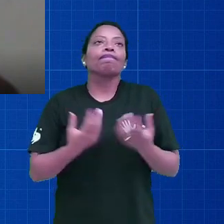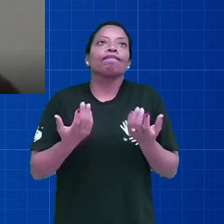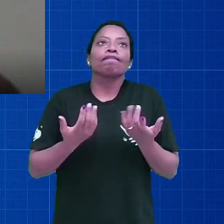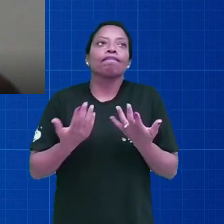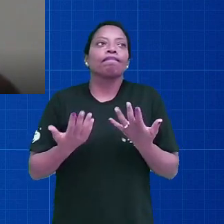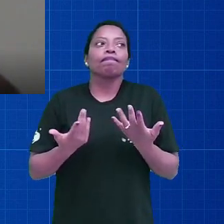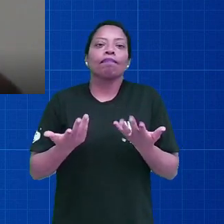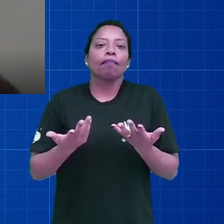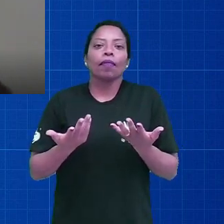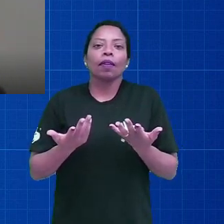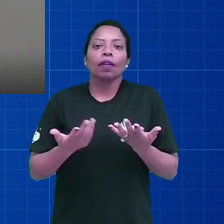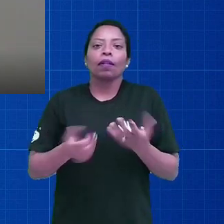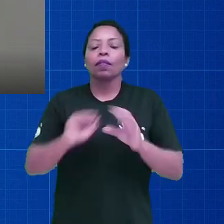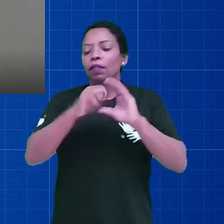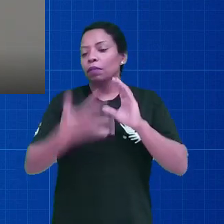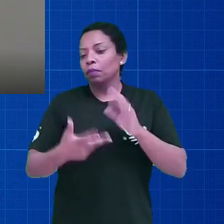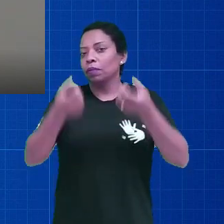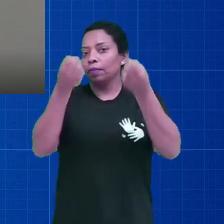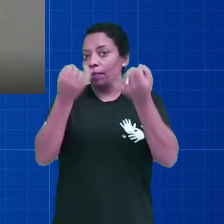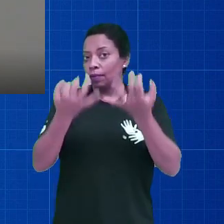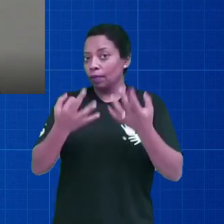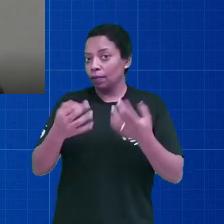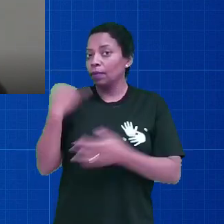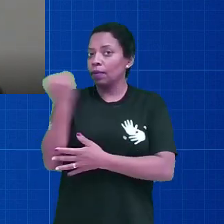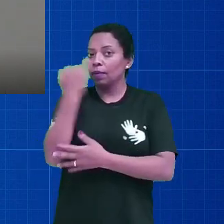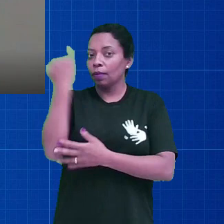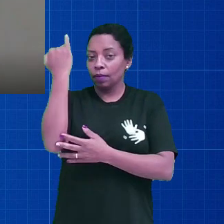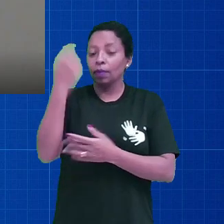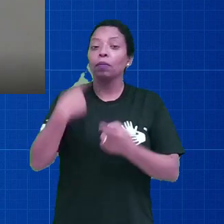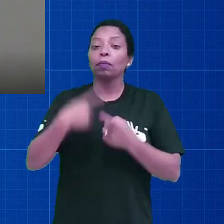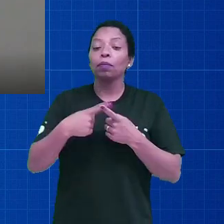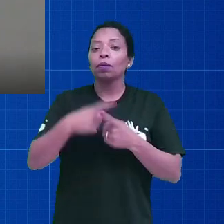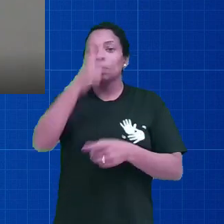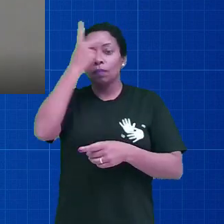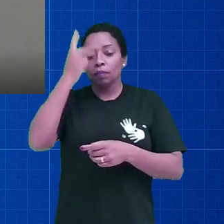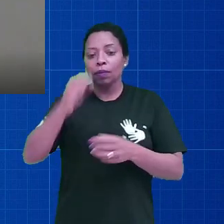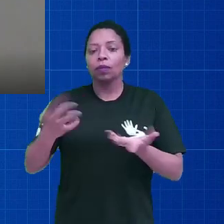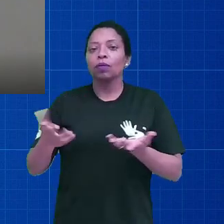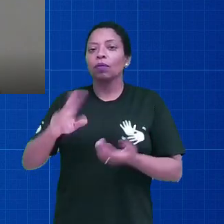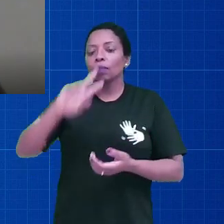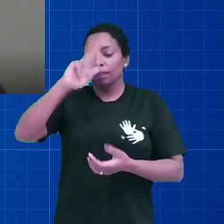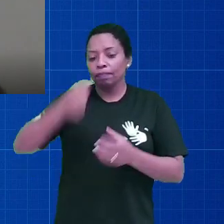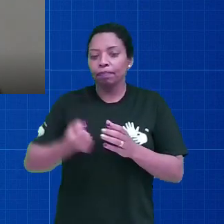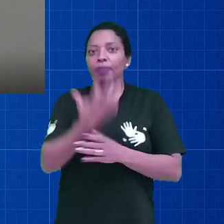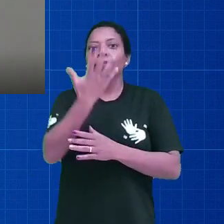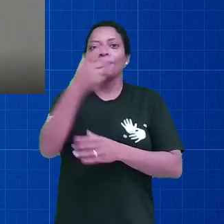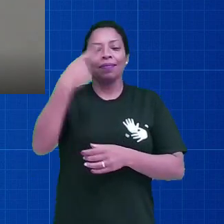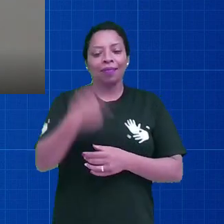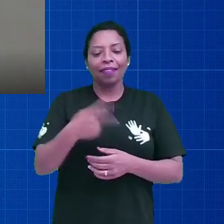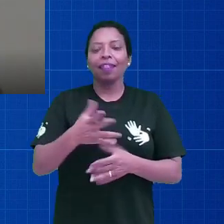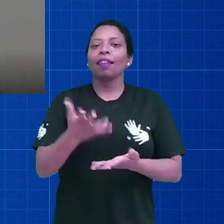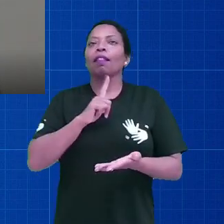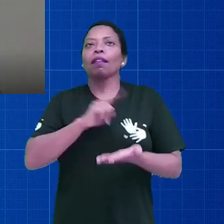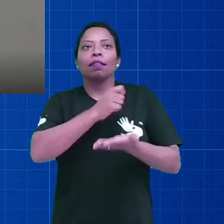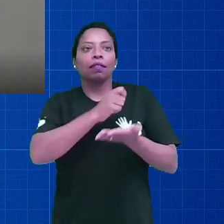digamos, aspectos muito interessantes, desde o surgimento do ser humano na Terra, né, como a escrita, o avião,